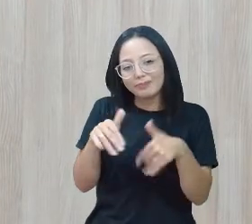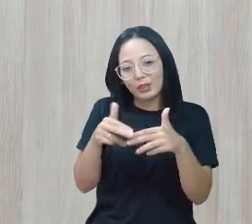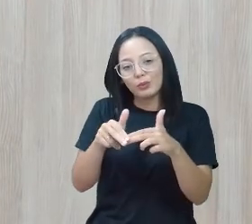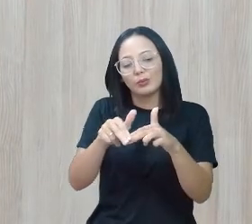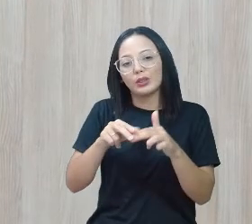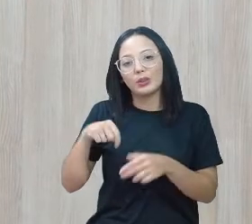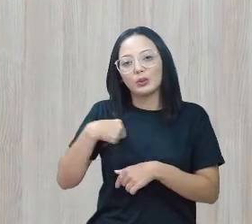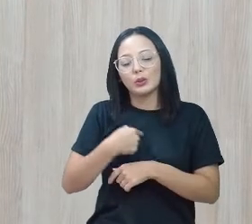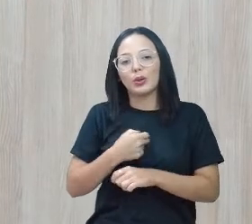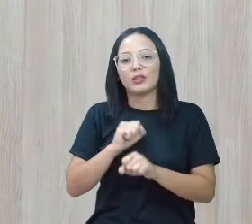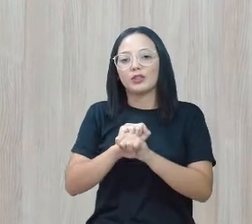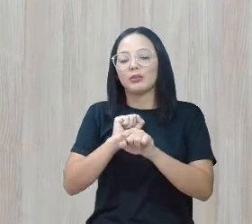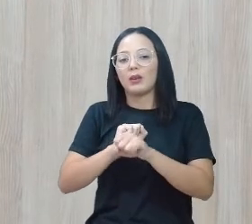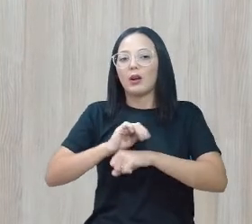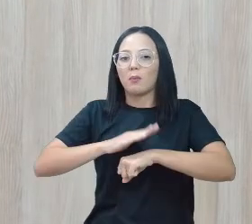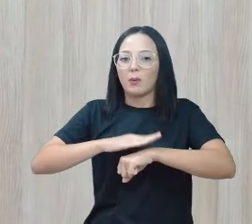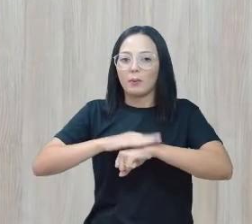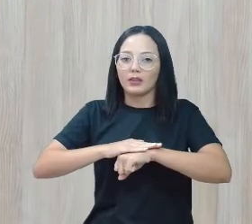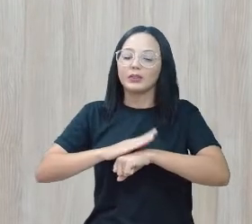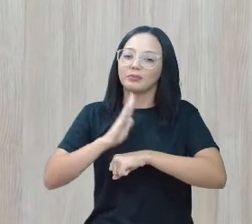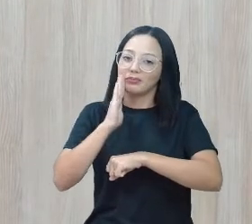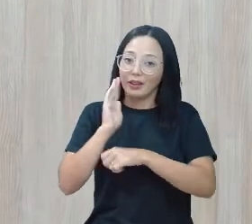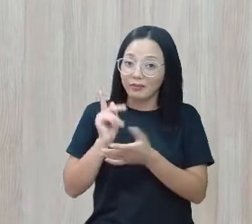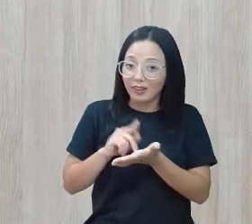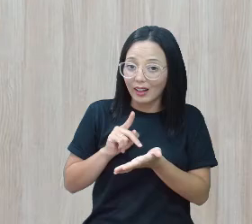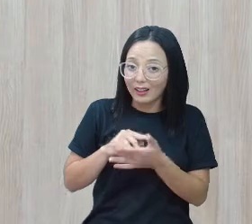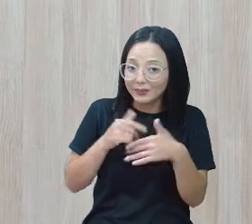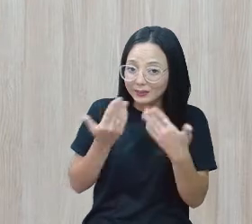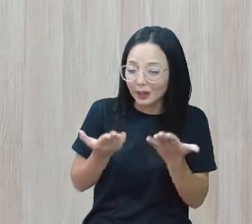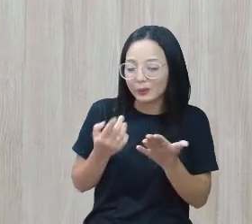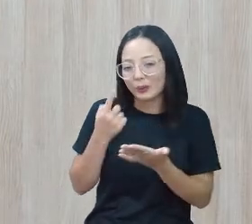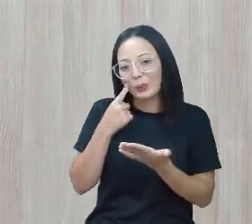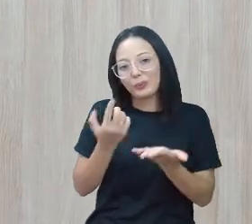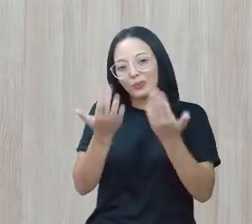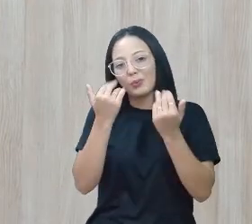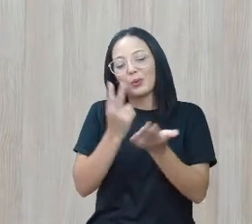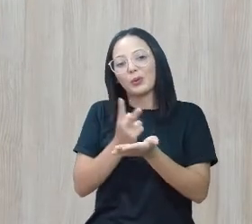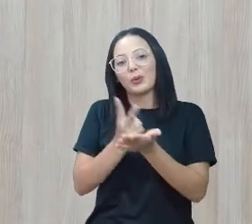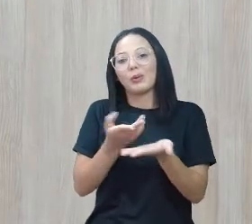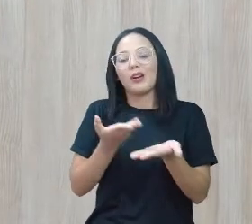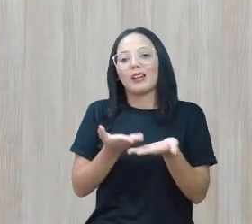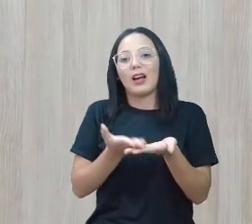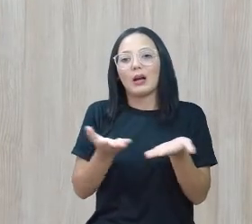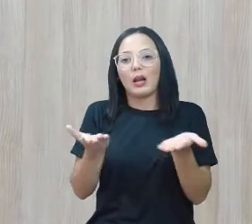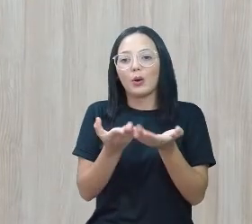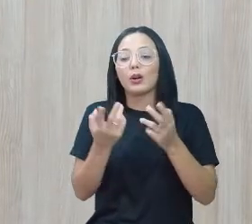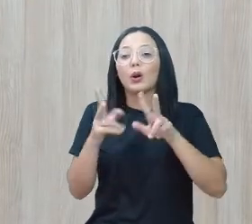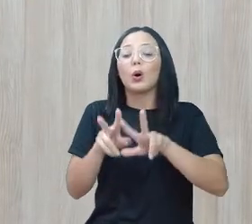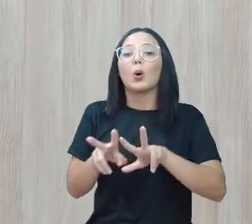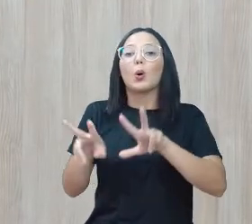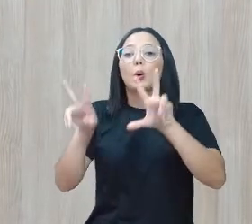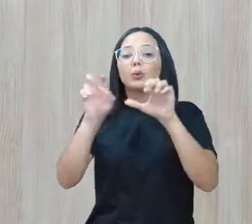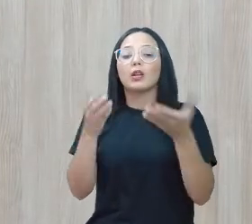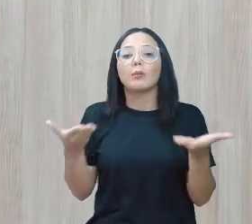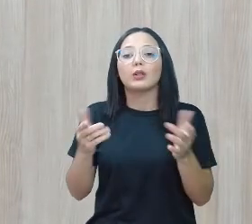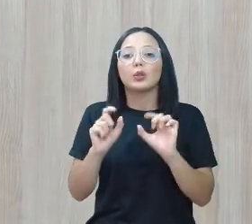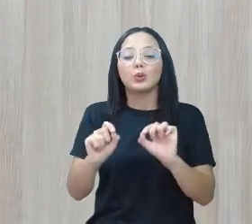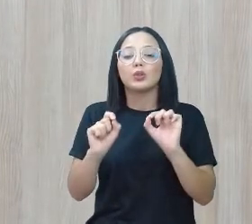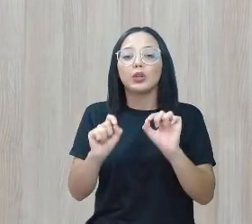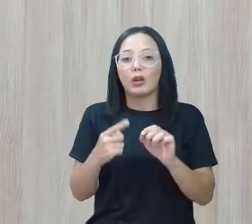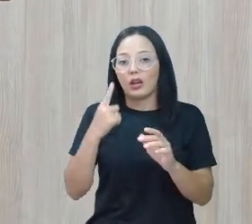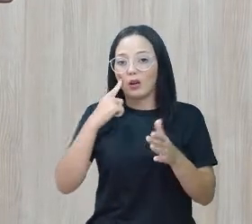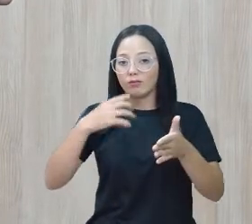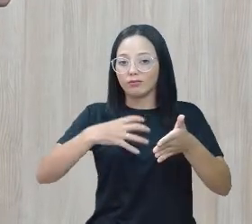nós temos que esperar o momento que dê. Não é verdade? Então vamos seguindo na nossa aula. O nosso tema de hoje é